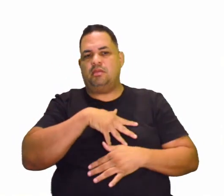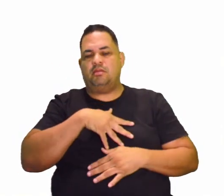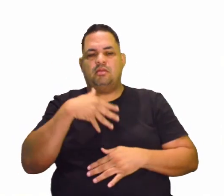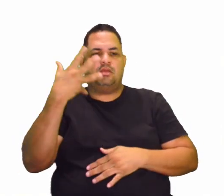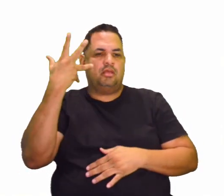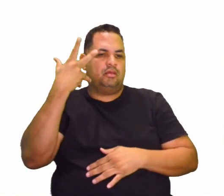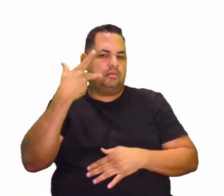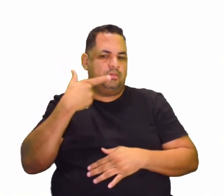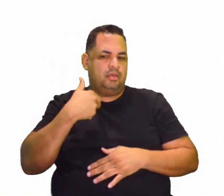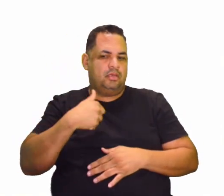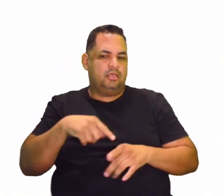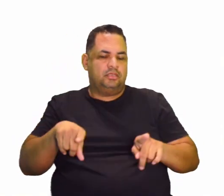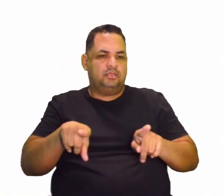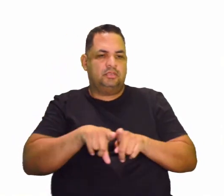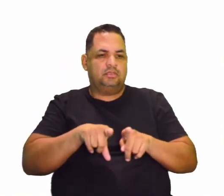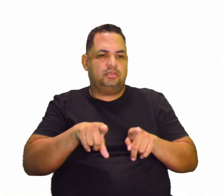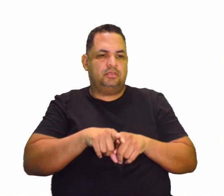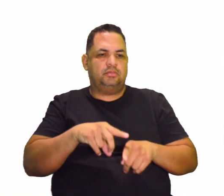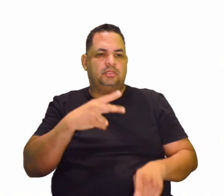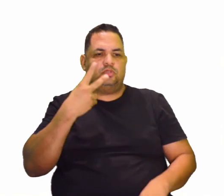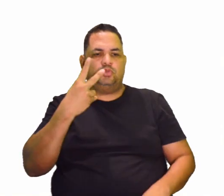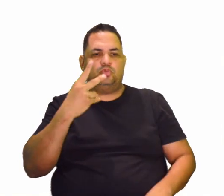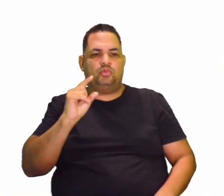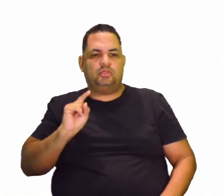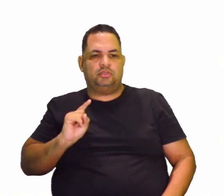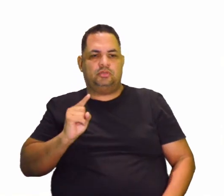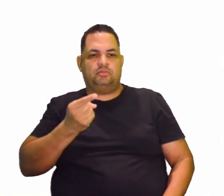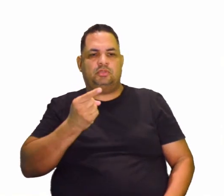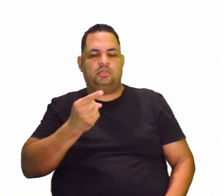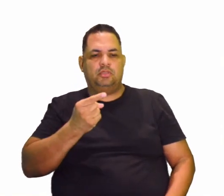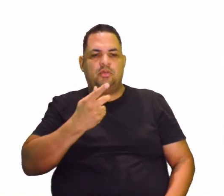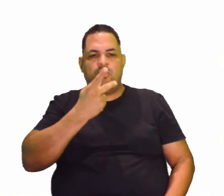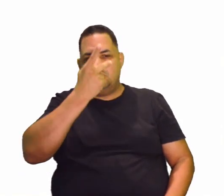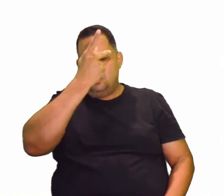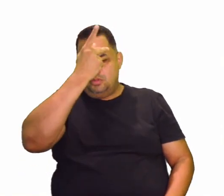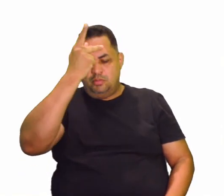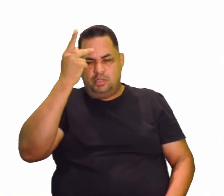gladiadores e muitas pessoas, né? Esse